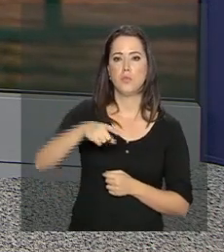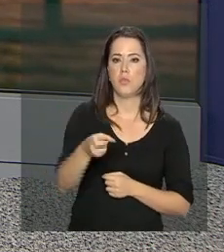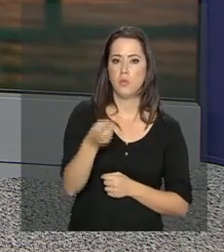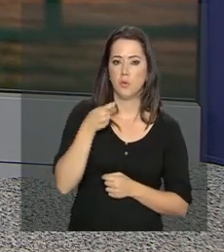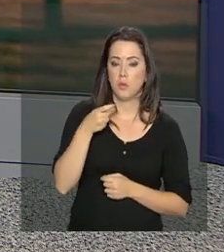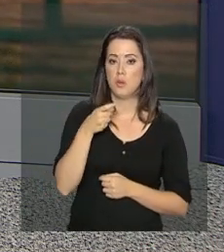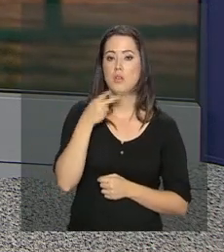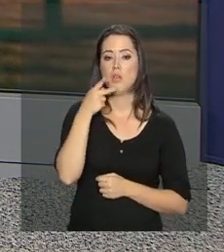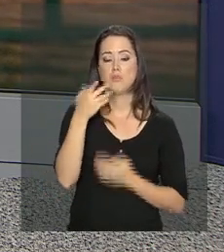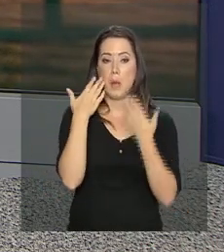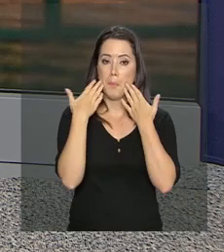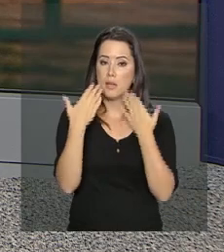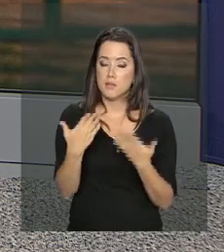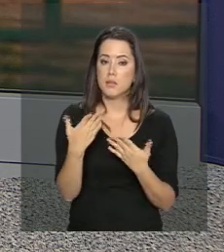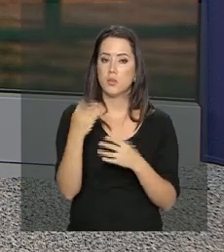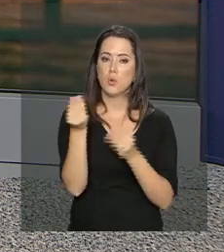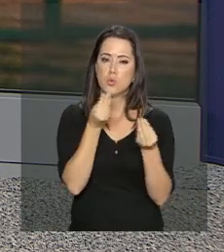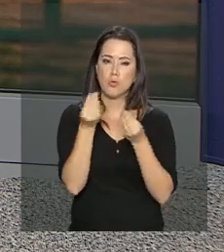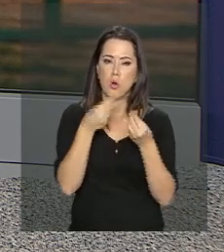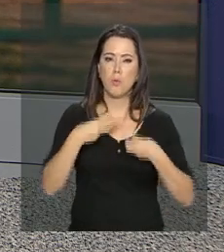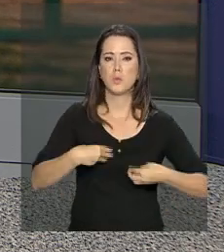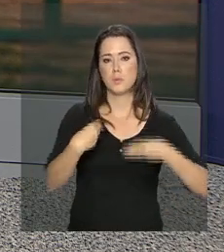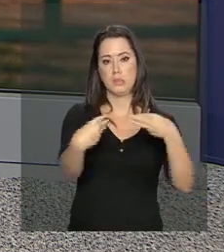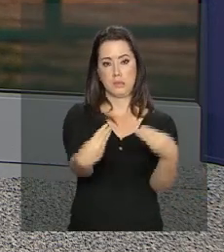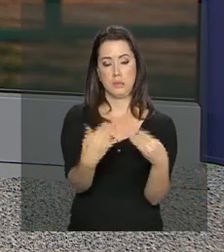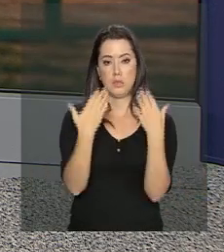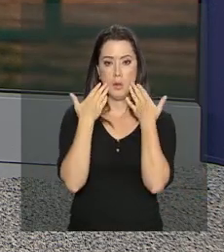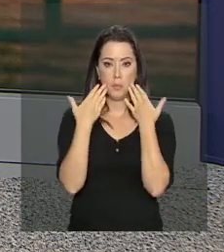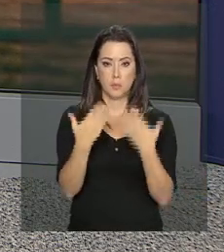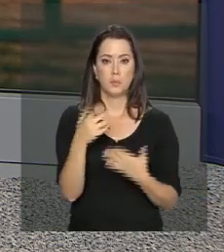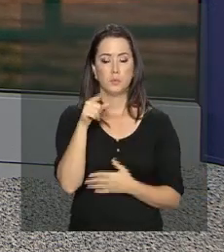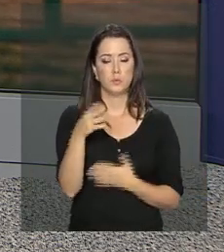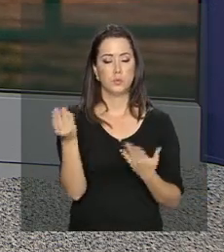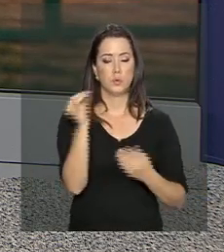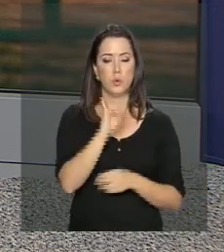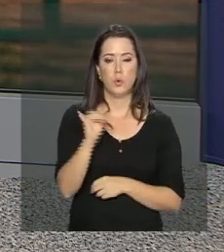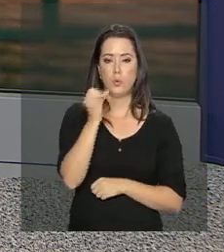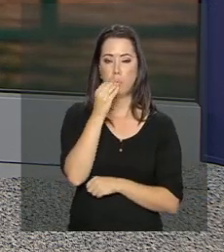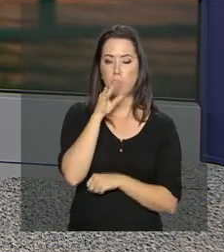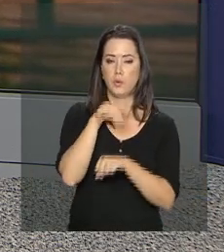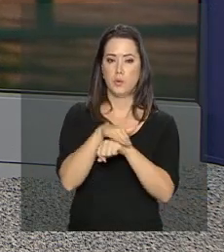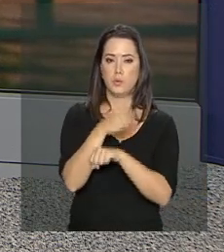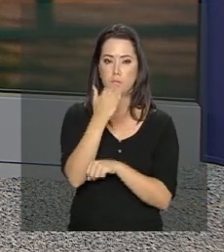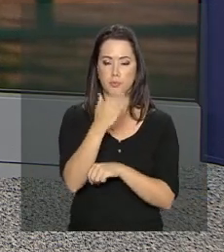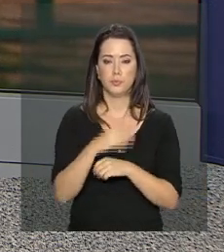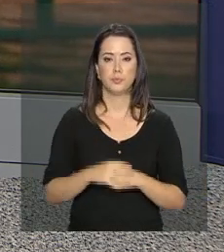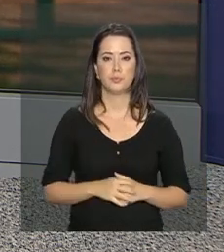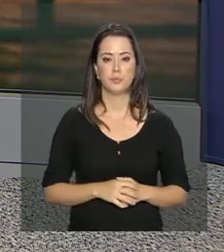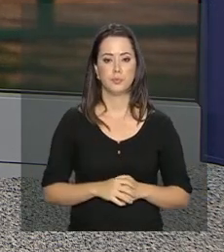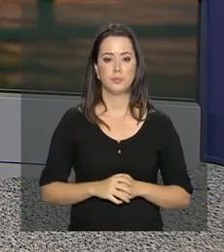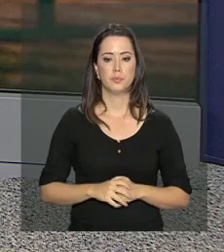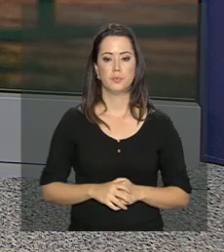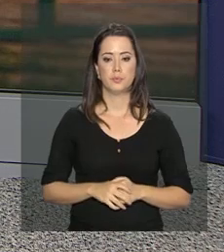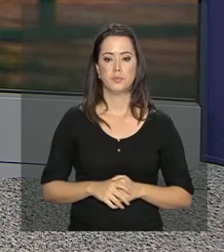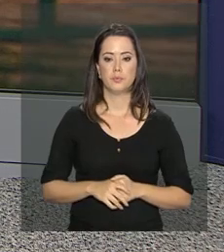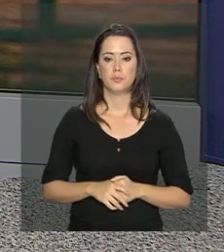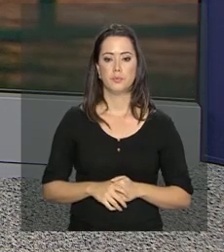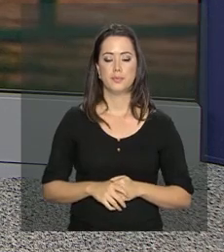lorenzoni apresentou o desenho dos ministérios para a imprensa hoje não é isso danielle boa noite